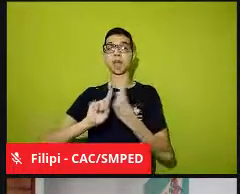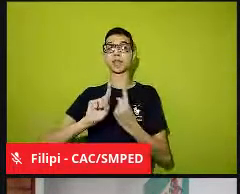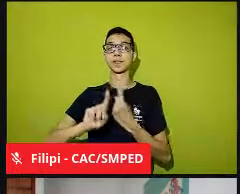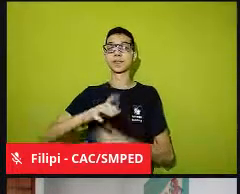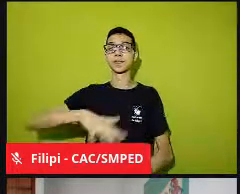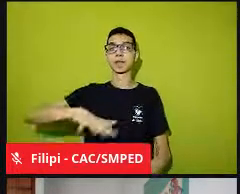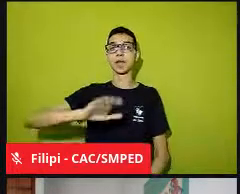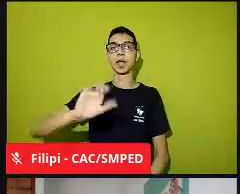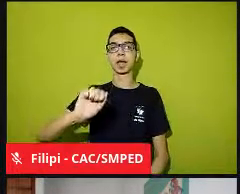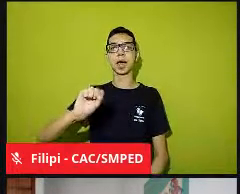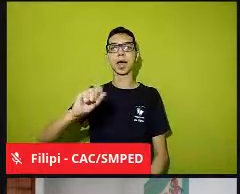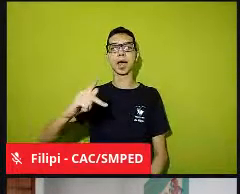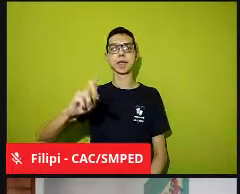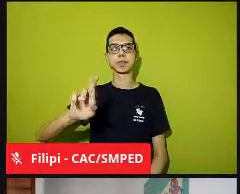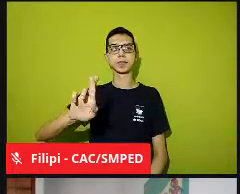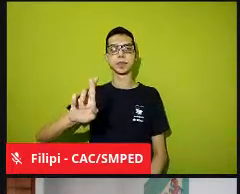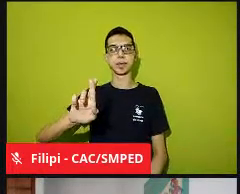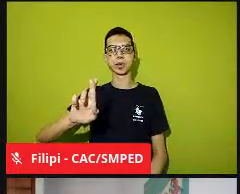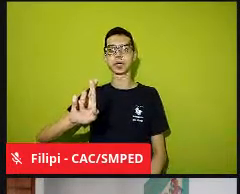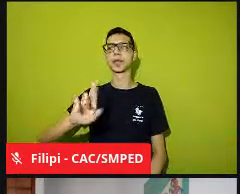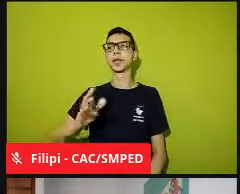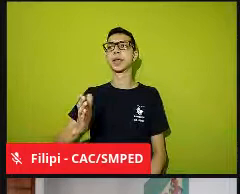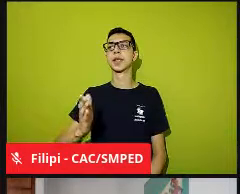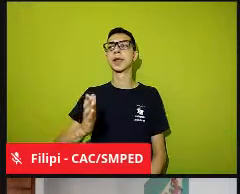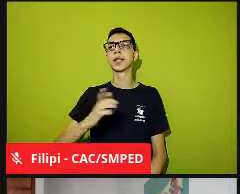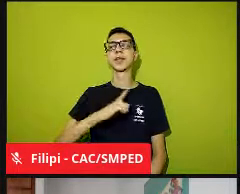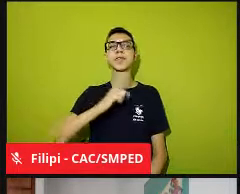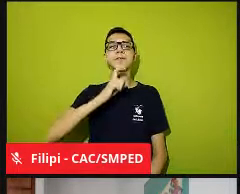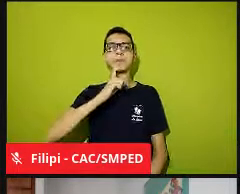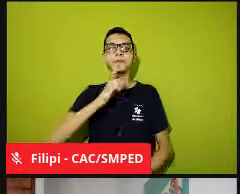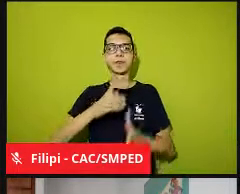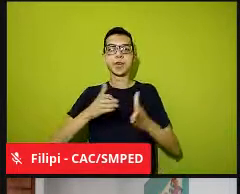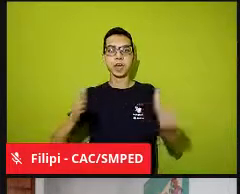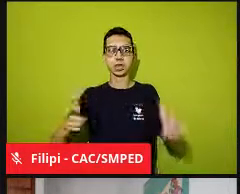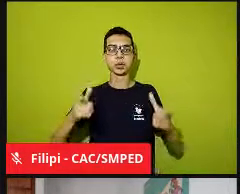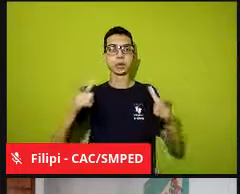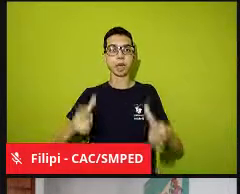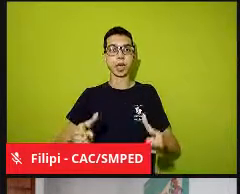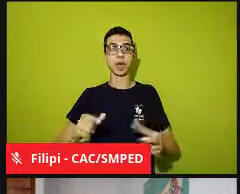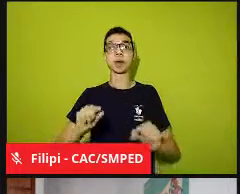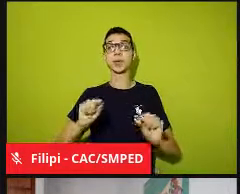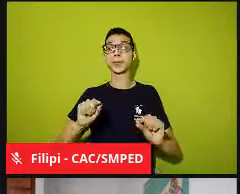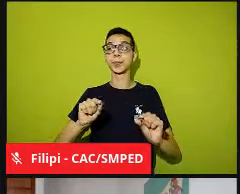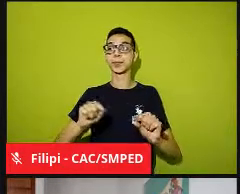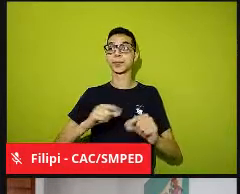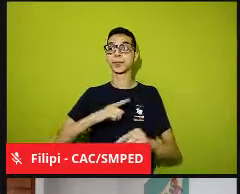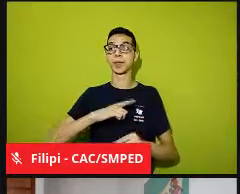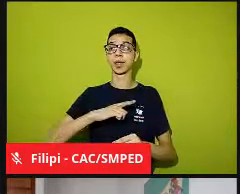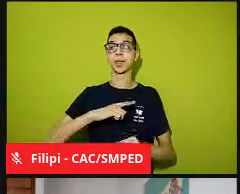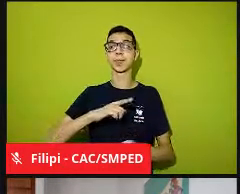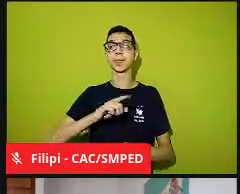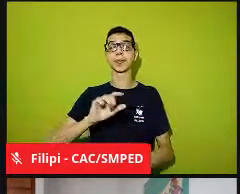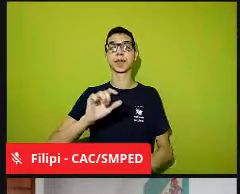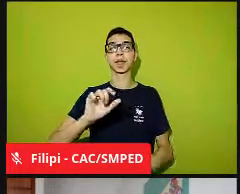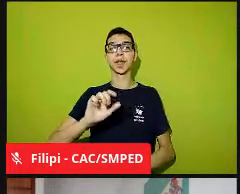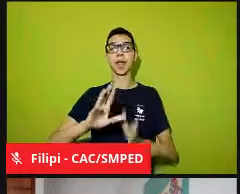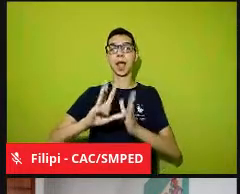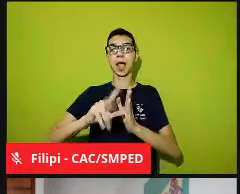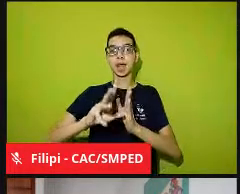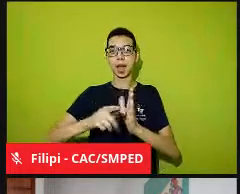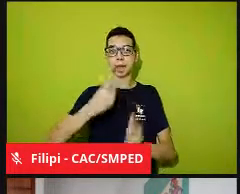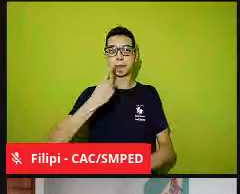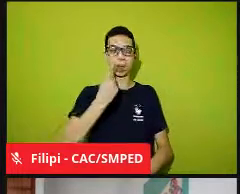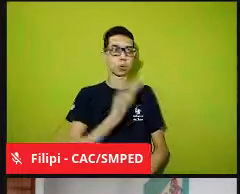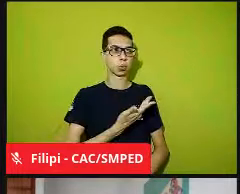ali no esse grandão verde aqui, é o Vale do Anhangabaú. Então, a gente tem uma série de outras instituições de cultura que estão